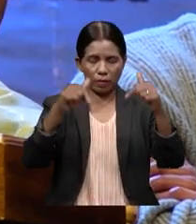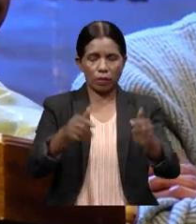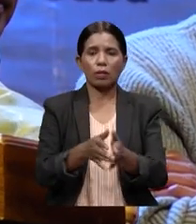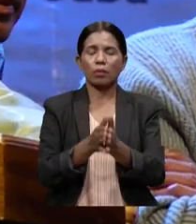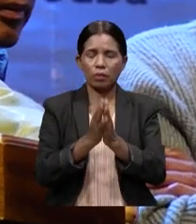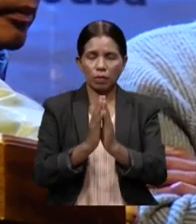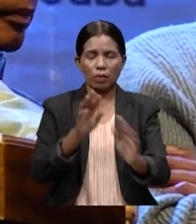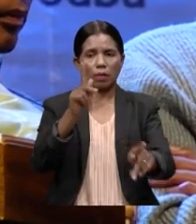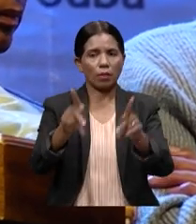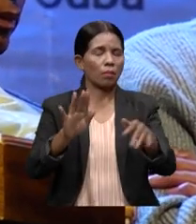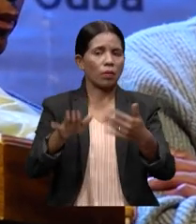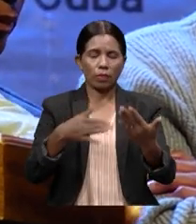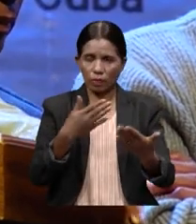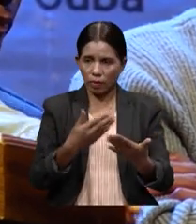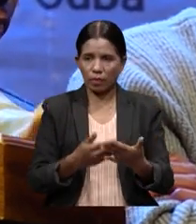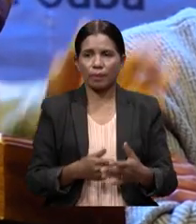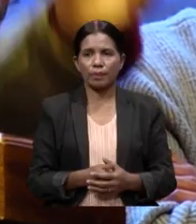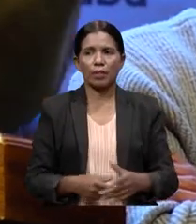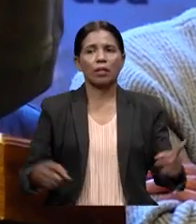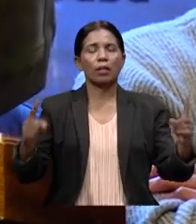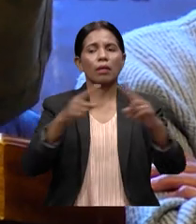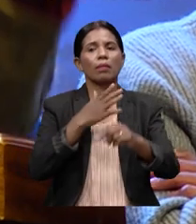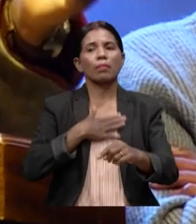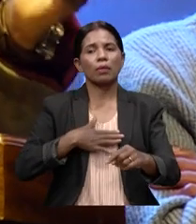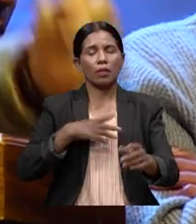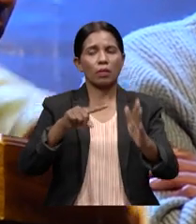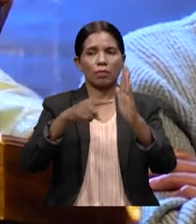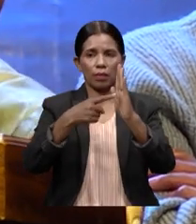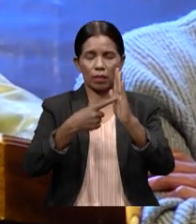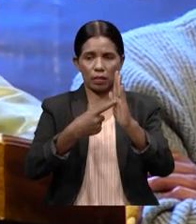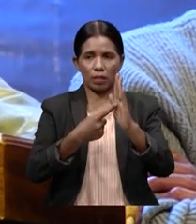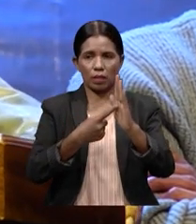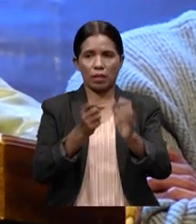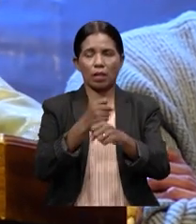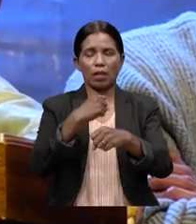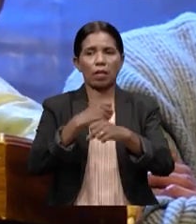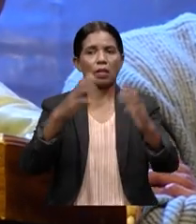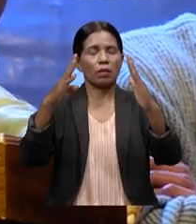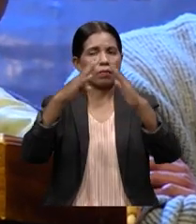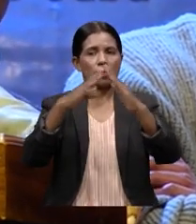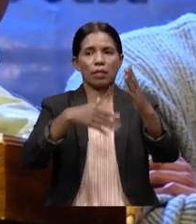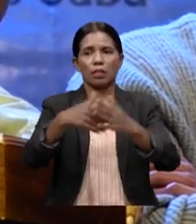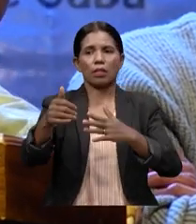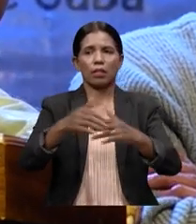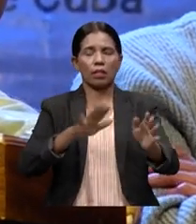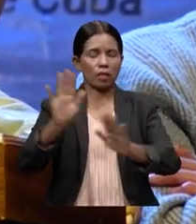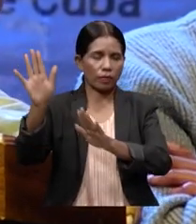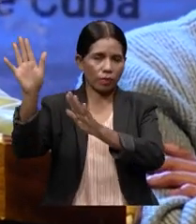a população, favor, label, hagu, halo, uma, arviro e folholo, não